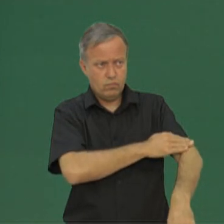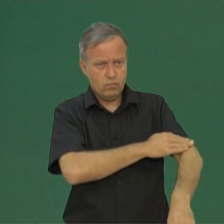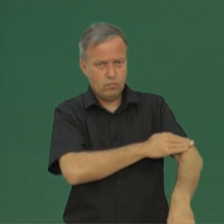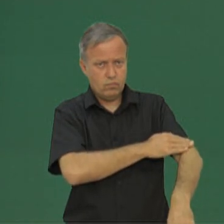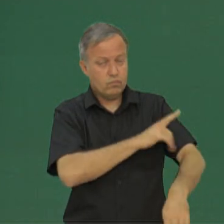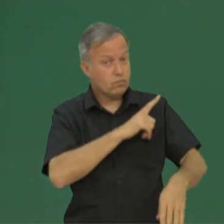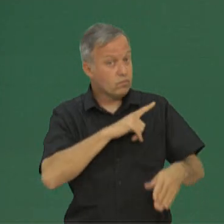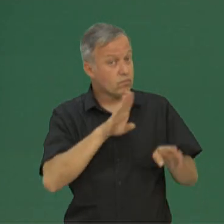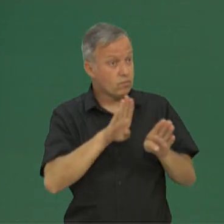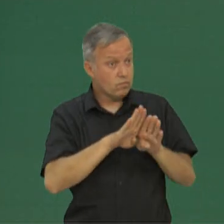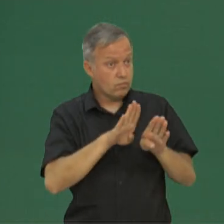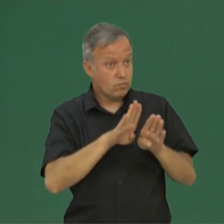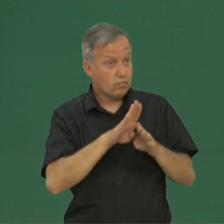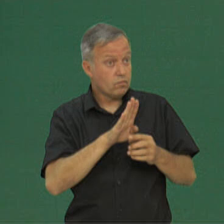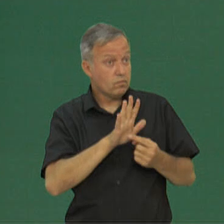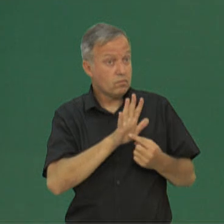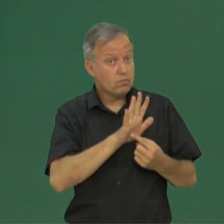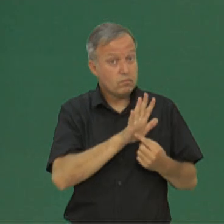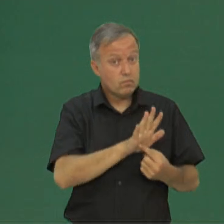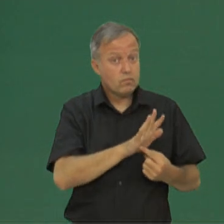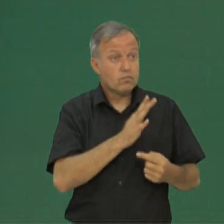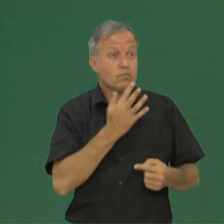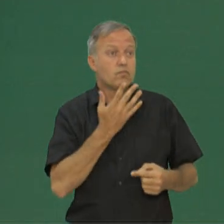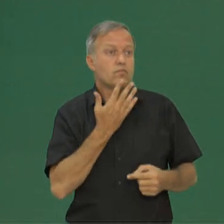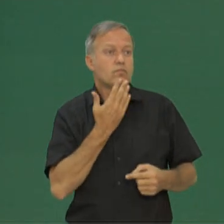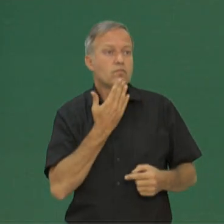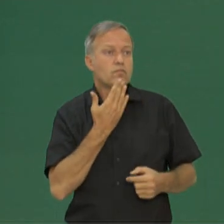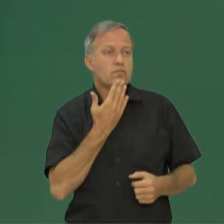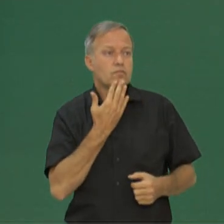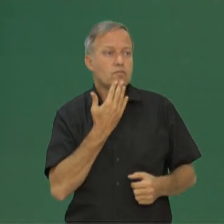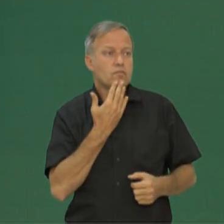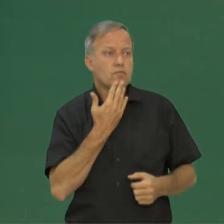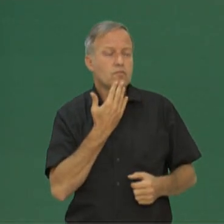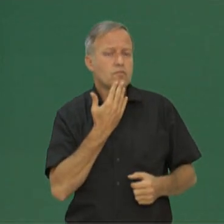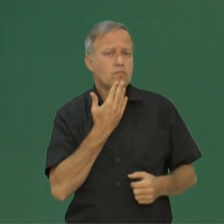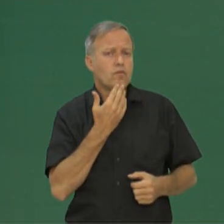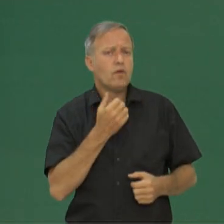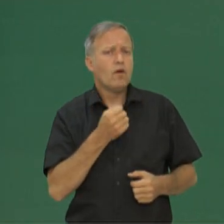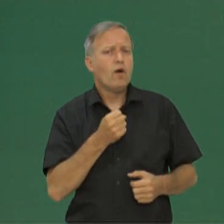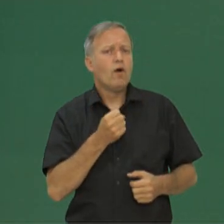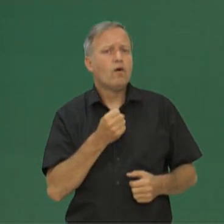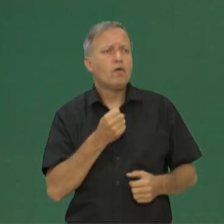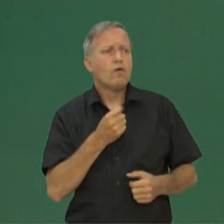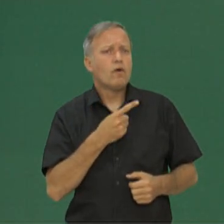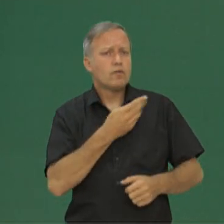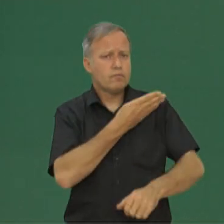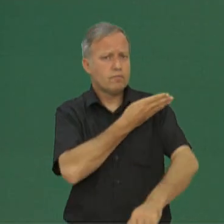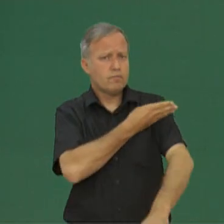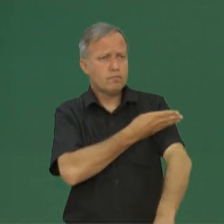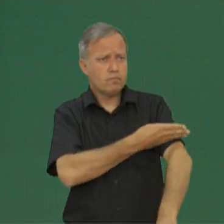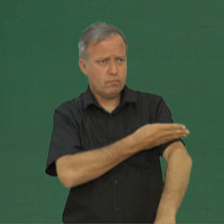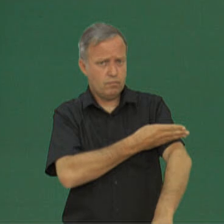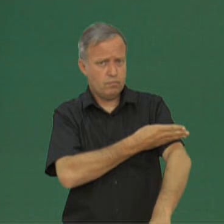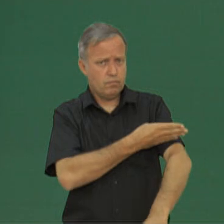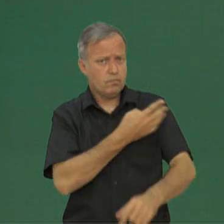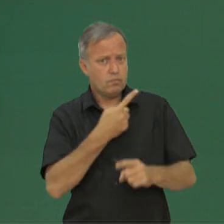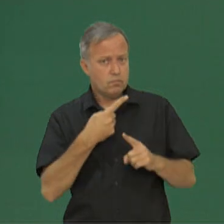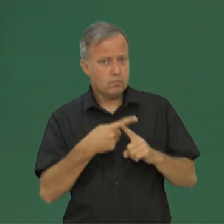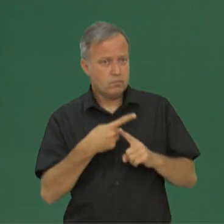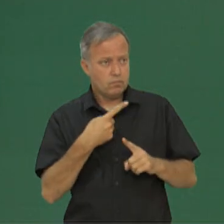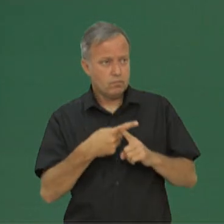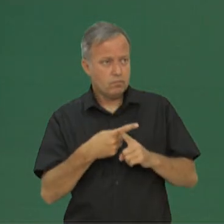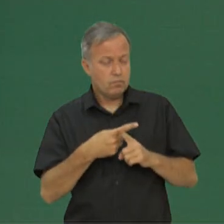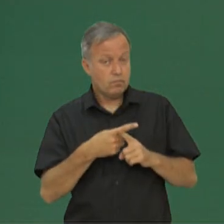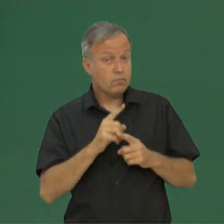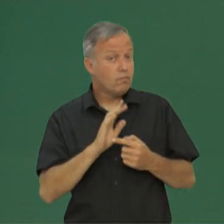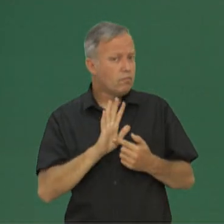ela trouxe também a cor. A cor quase sempre era branco. Por quê? Porque mostrava